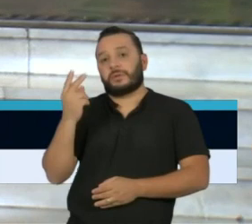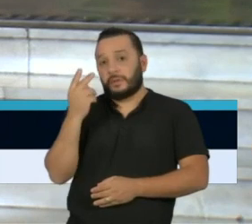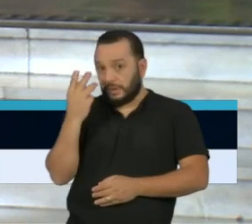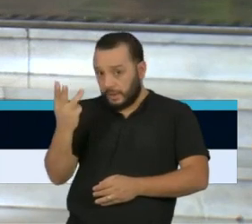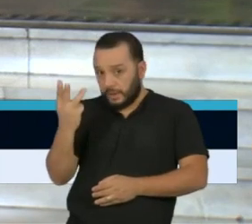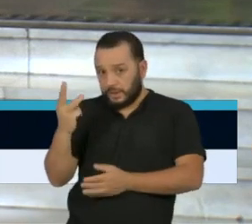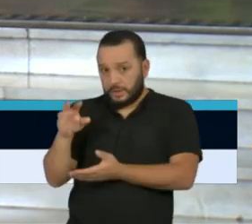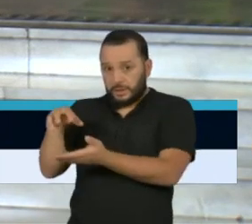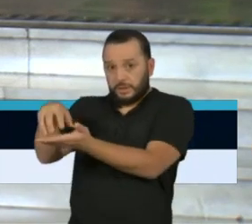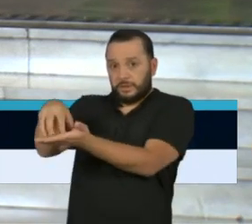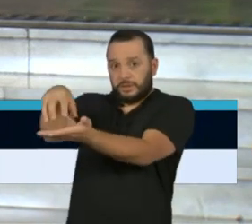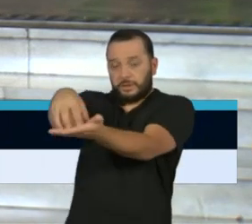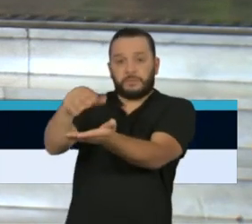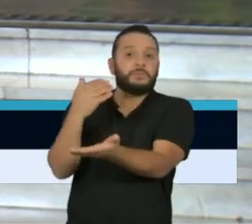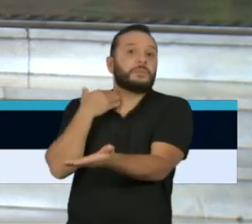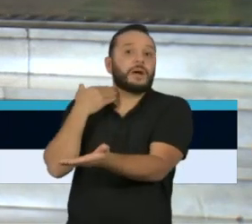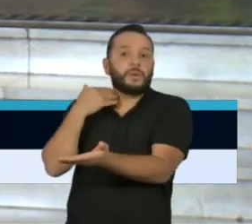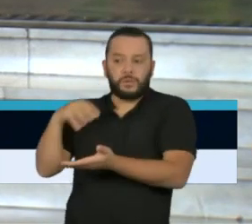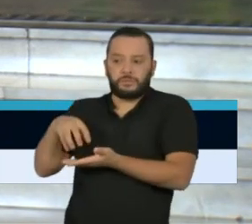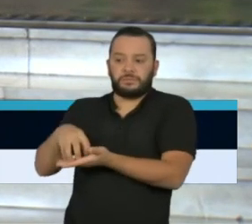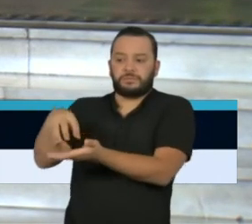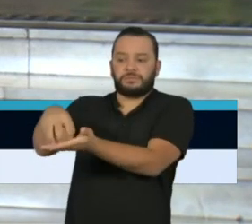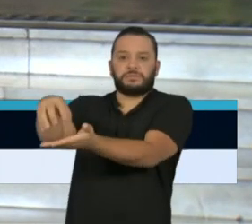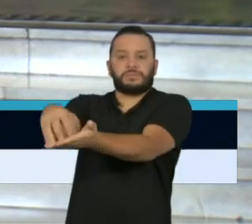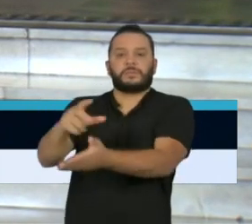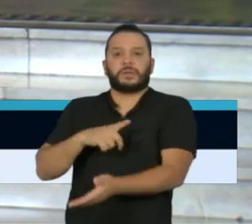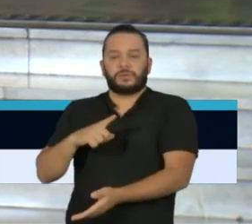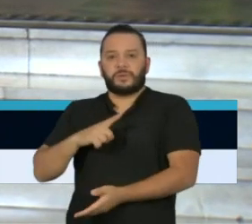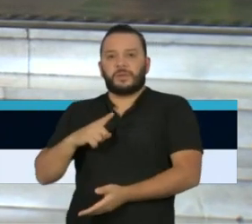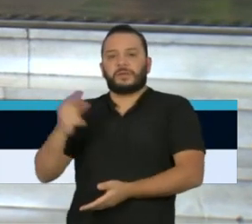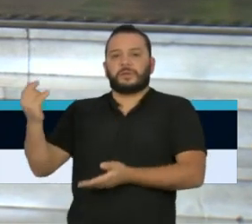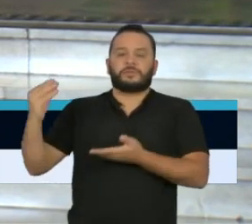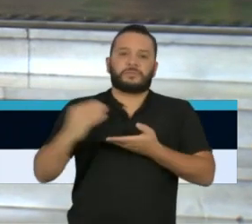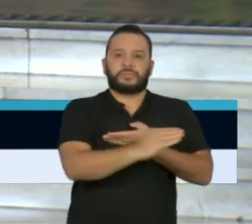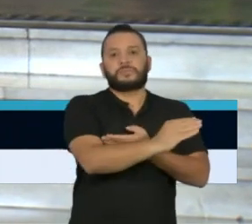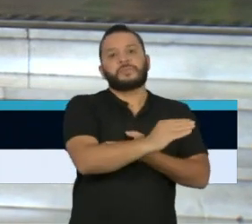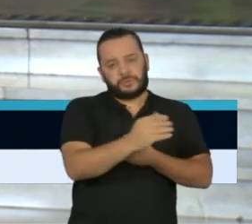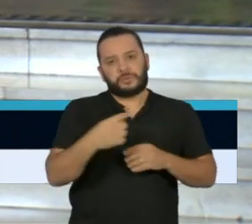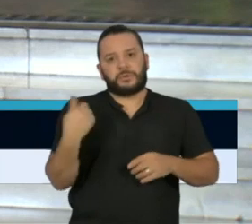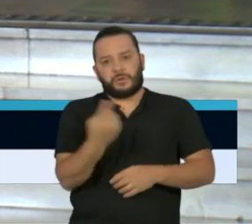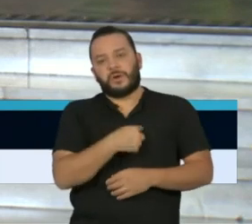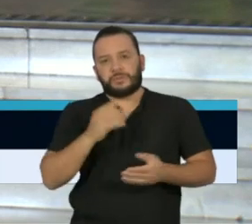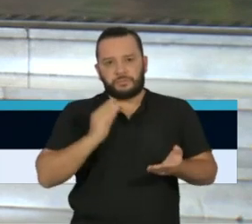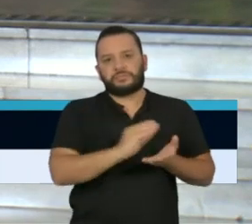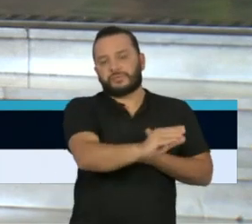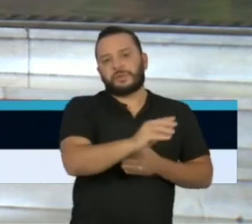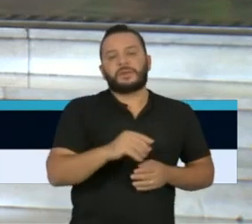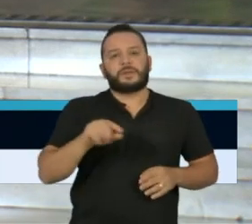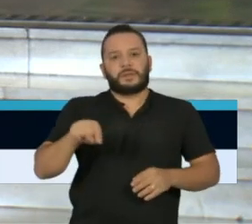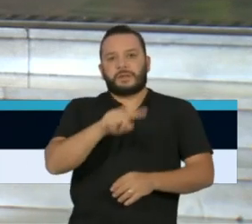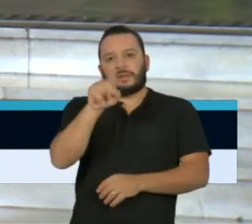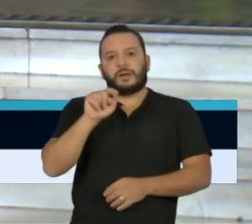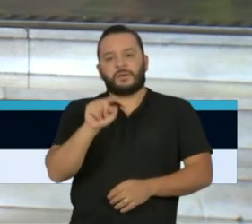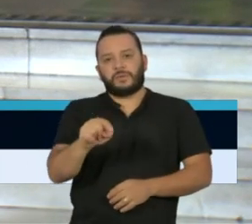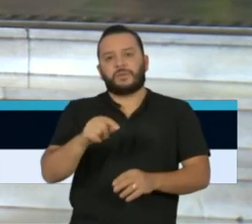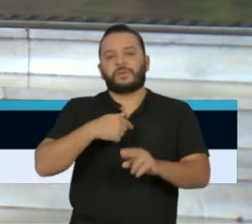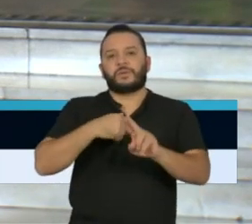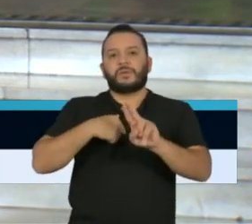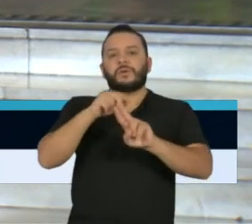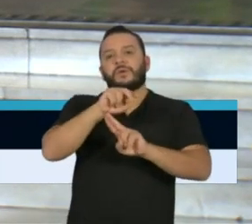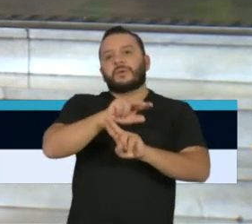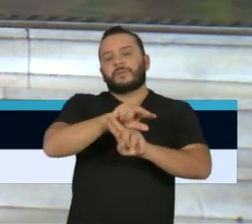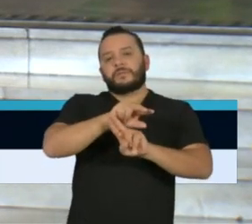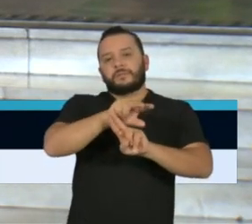instituições financeiras, 3 bancos privados, a quem agradecemos, respectivamente, o Itaú, Bradesco e